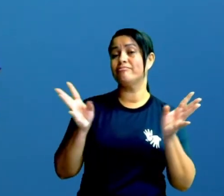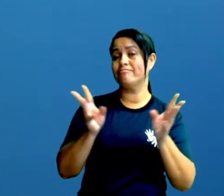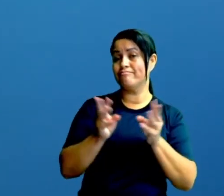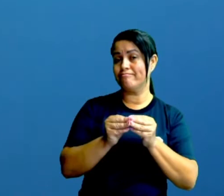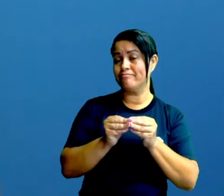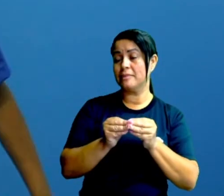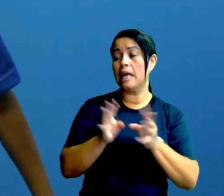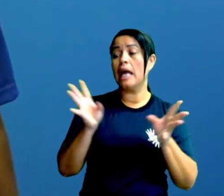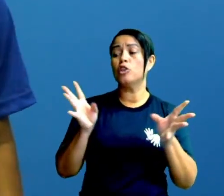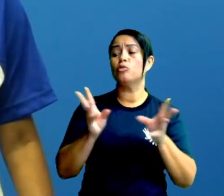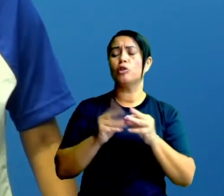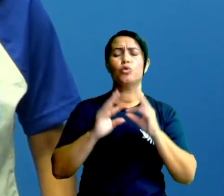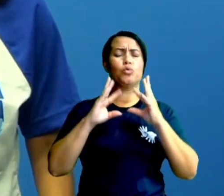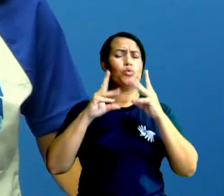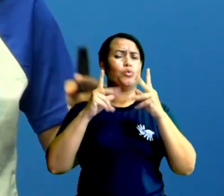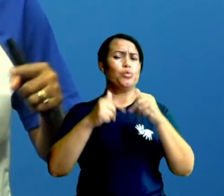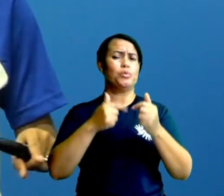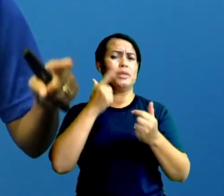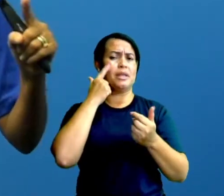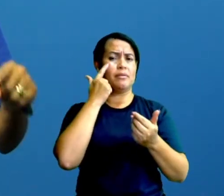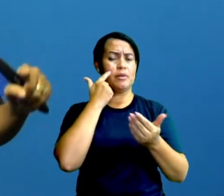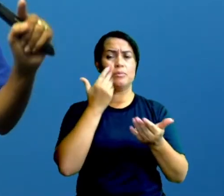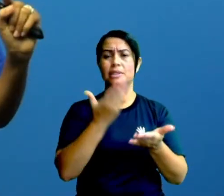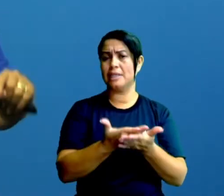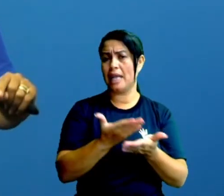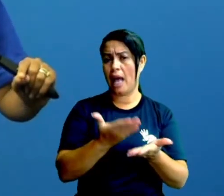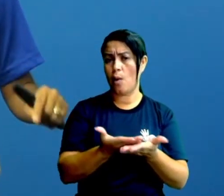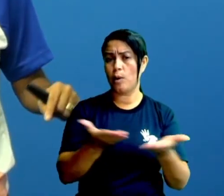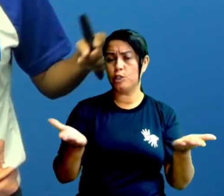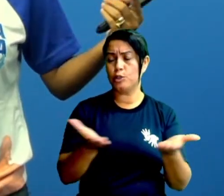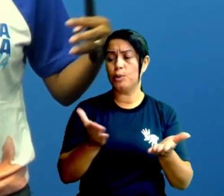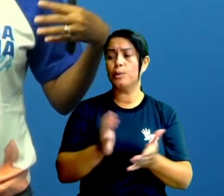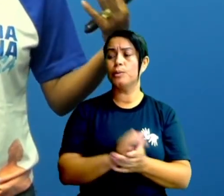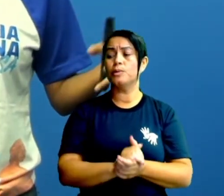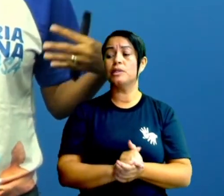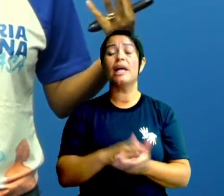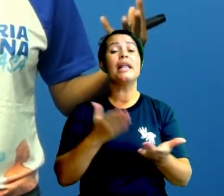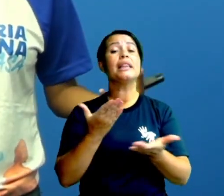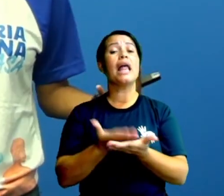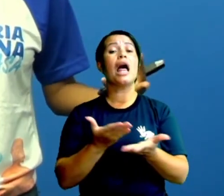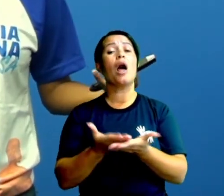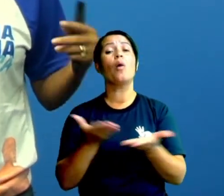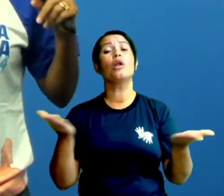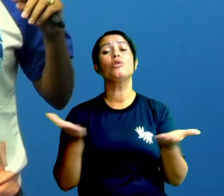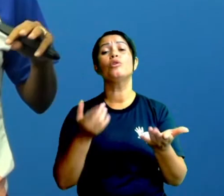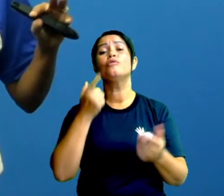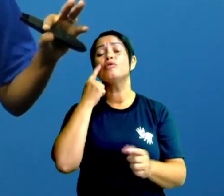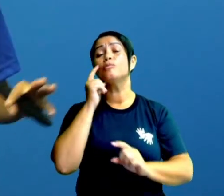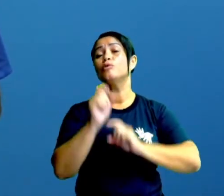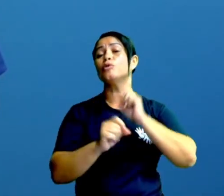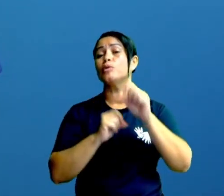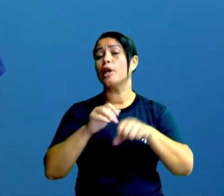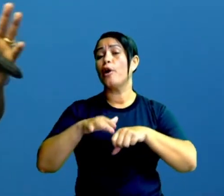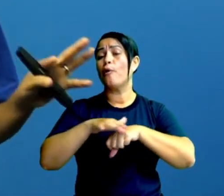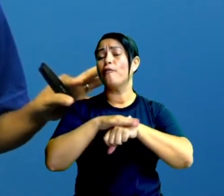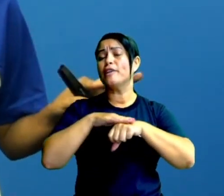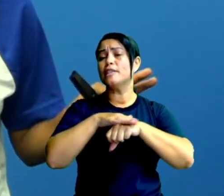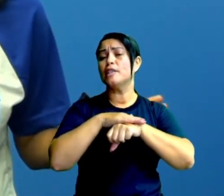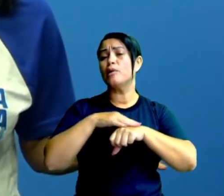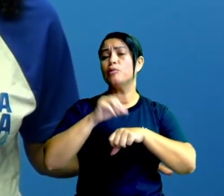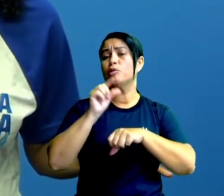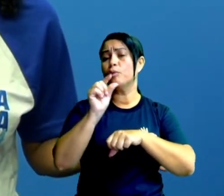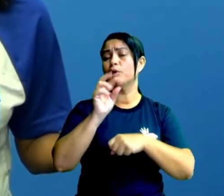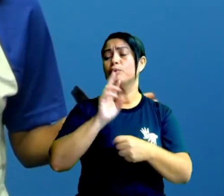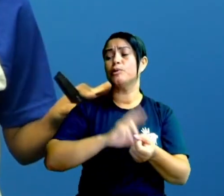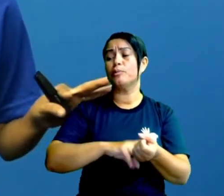resumir tudo que nós vimos na nossa aula de hoje na nossa aula de hoje nós conversamos um